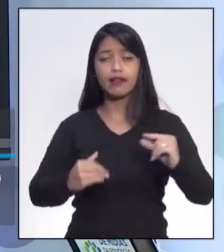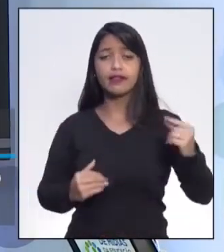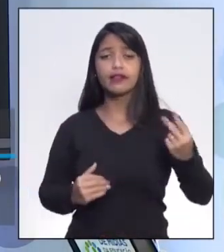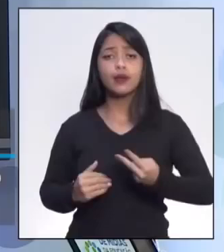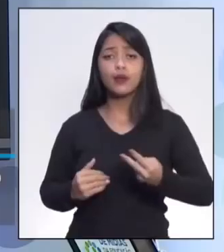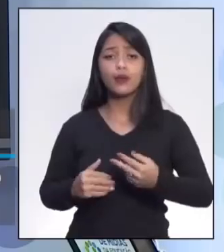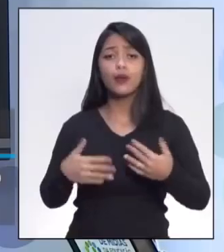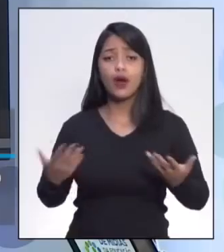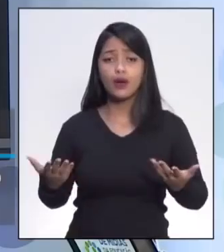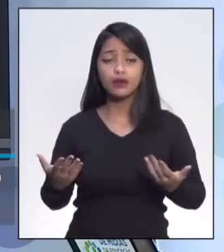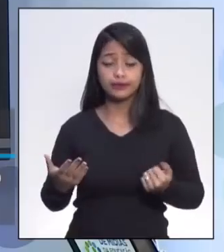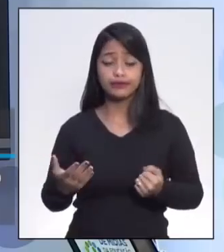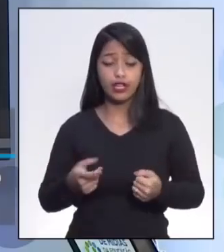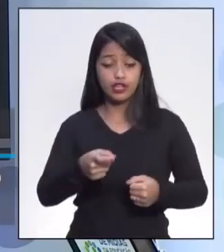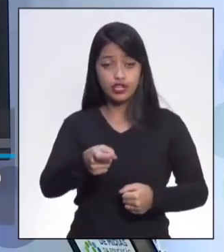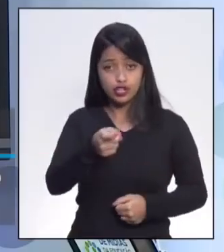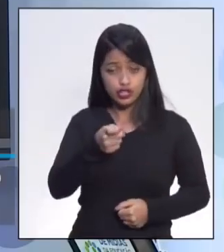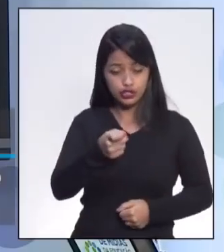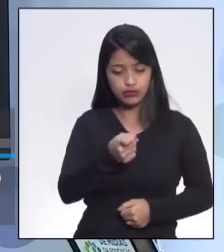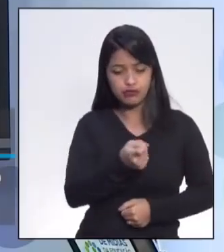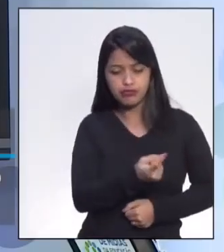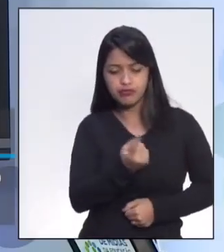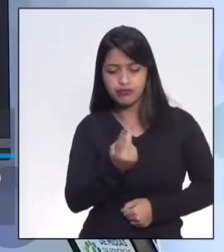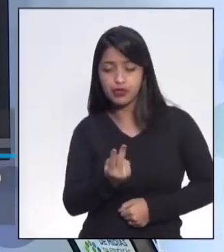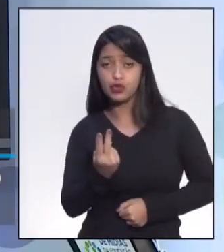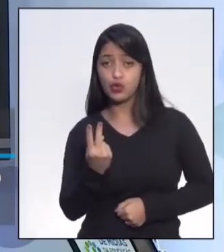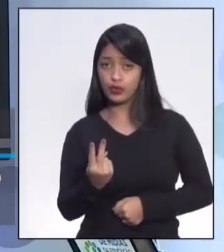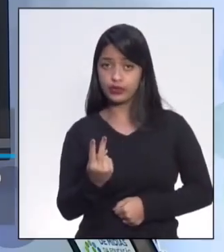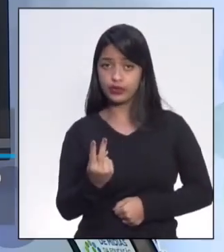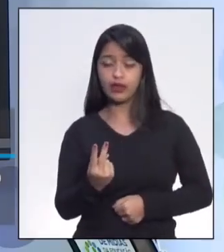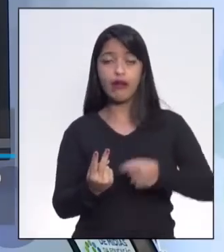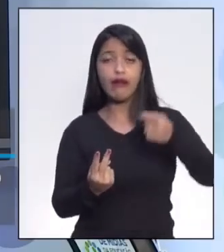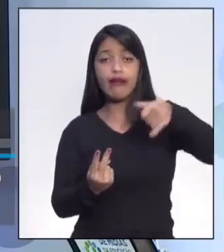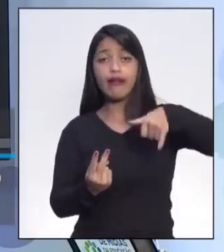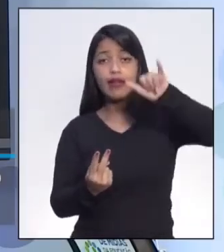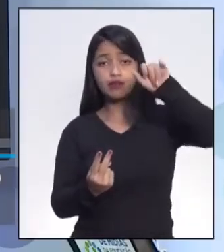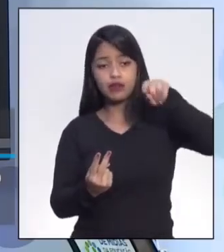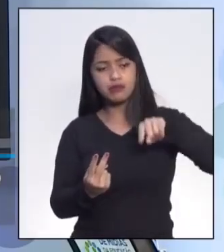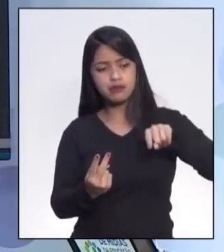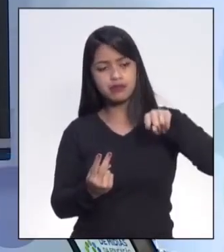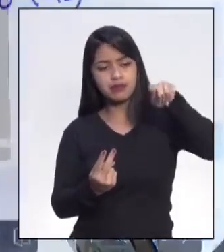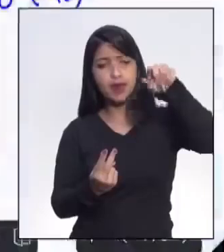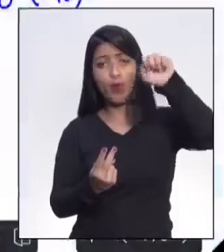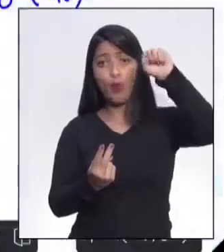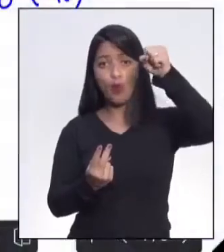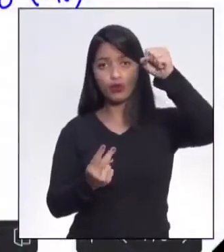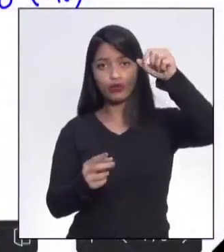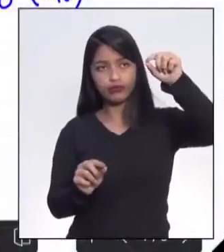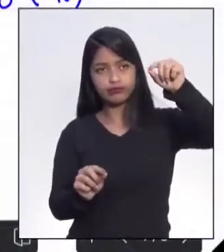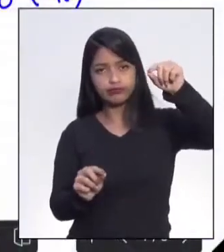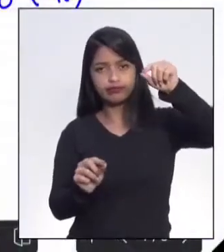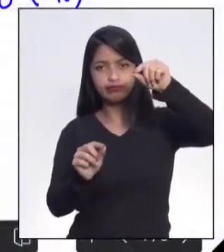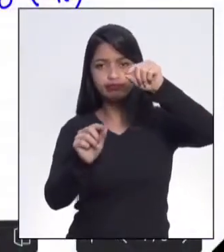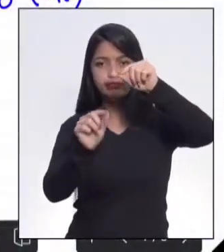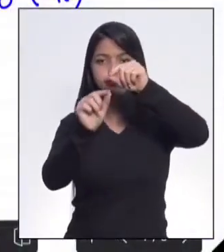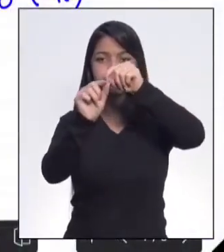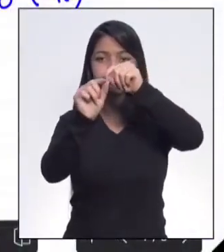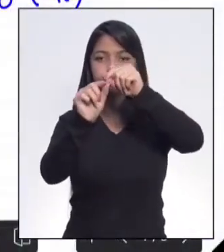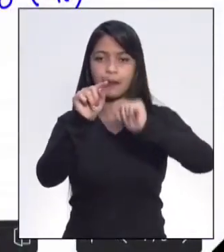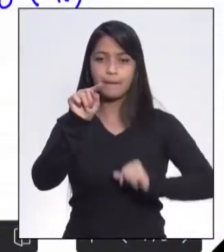x com 8 do y. Então, eu vou encontrar a intersecção entre